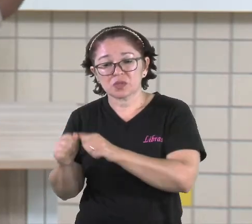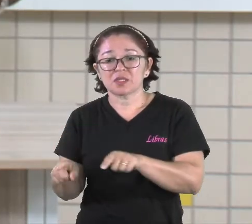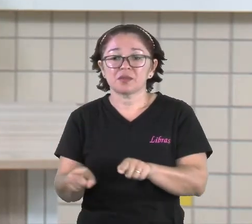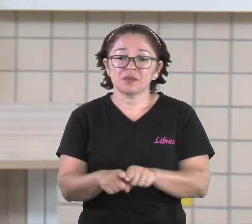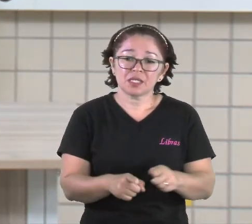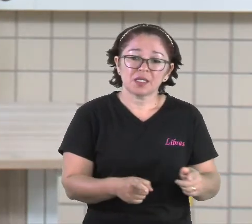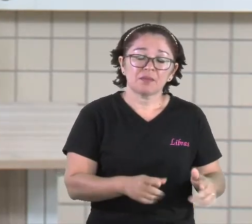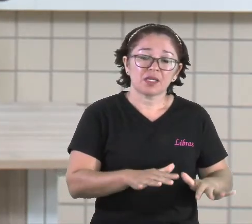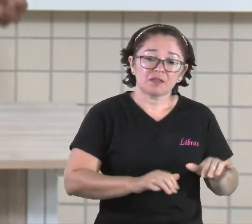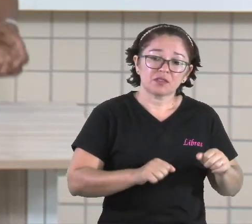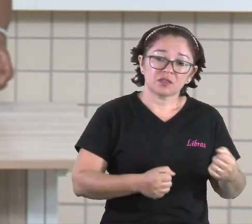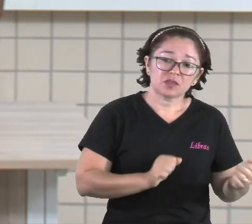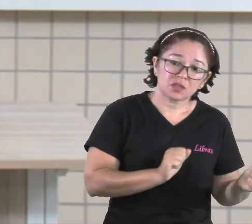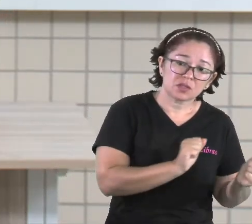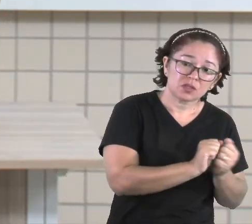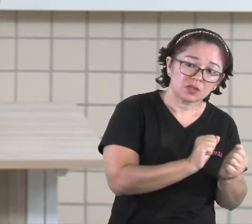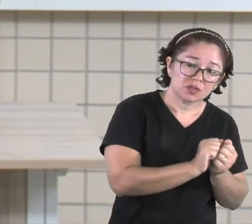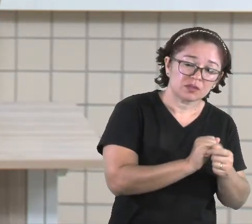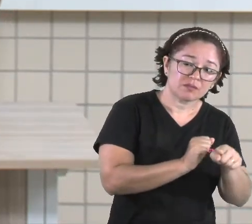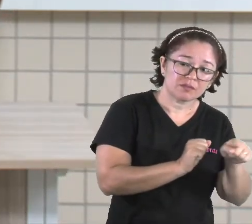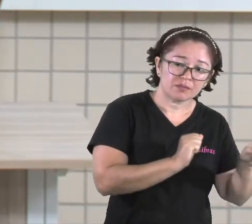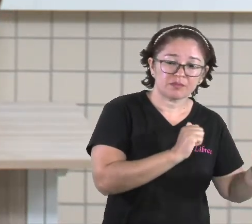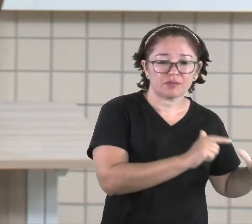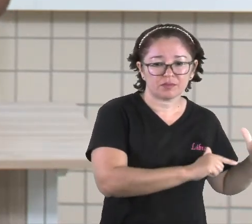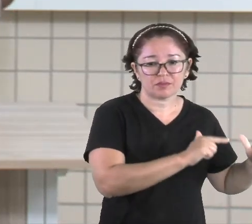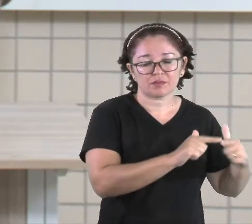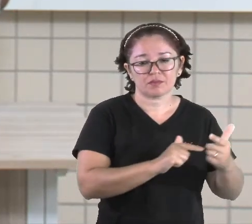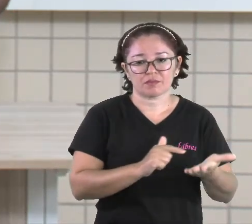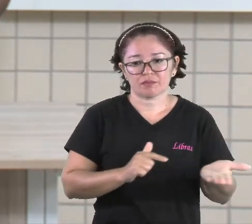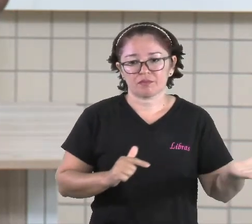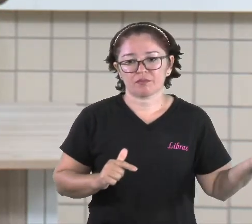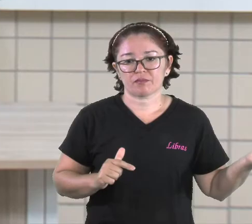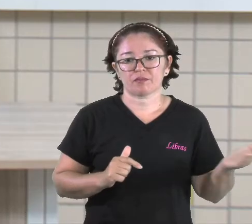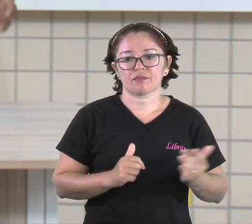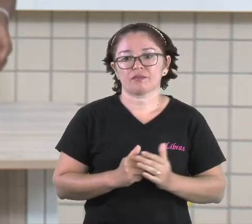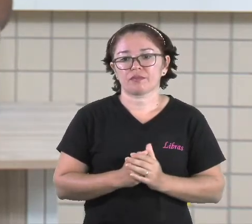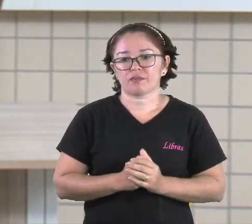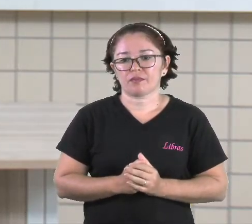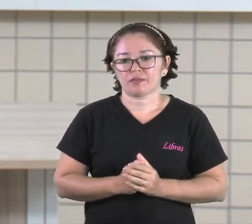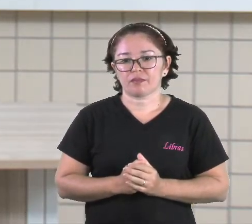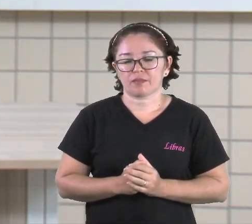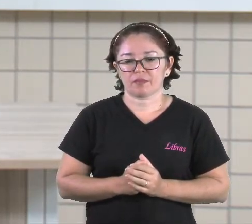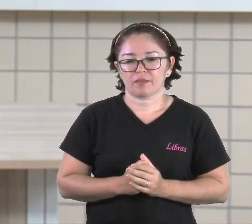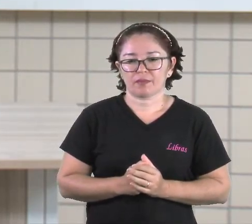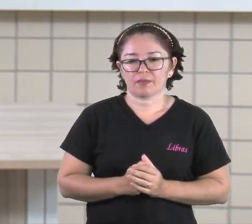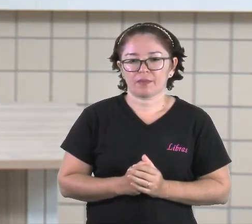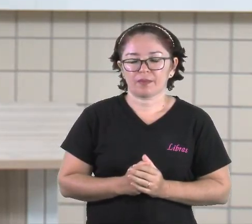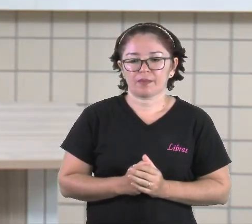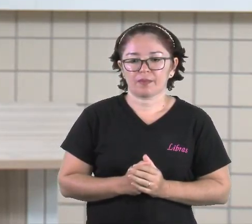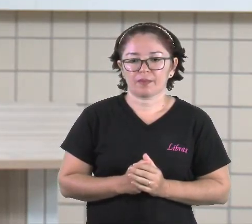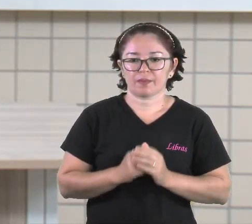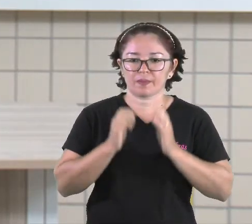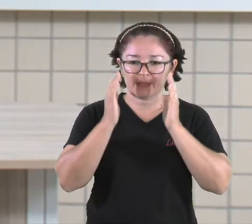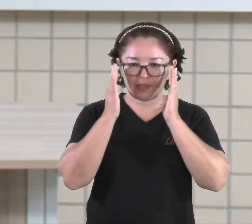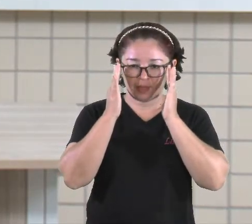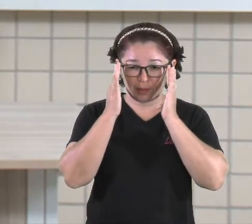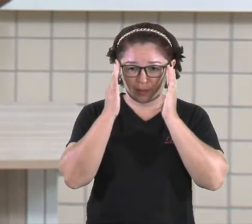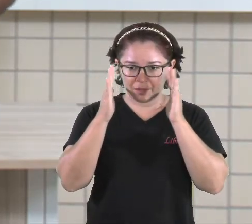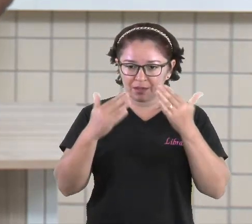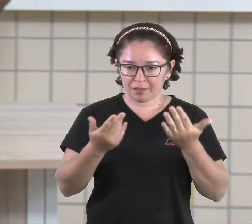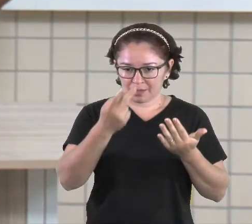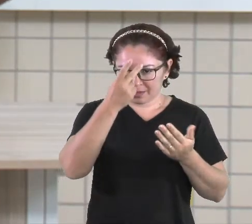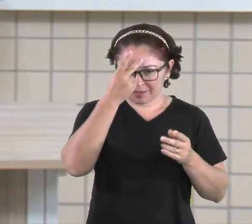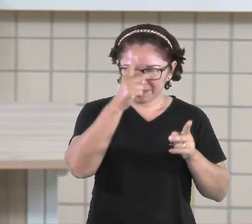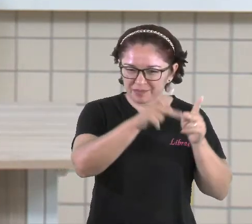atender principalmente aquilo que ele mais gostava de dizer, que era os trabalhadores brasileiros. Então, os